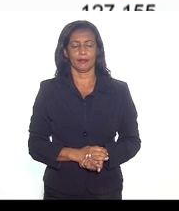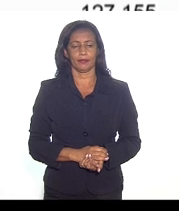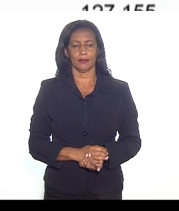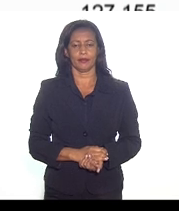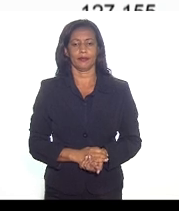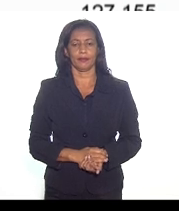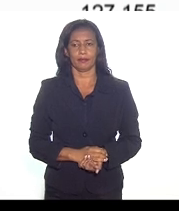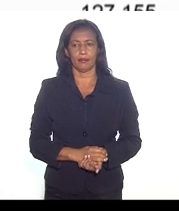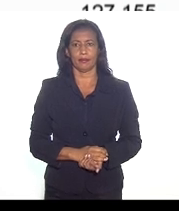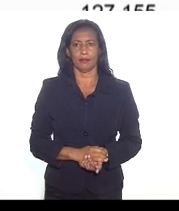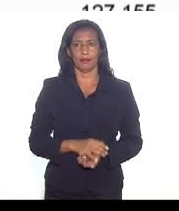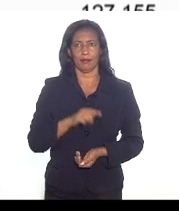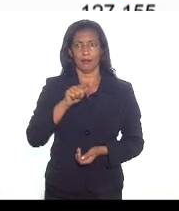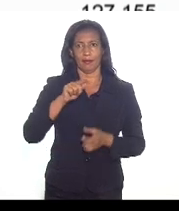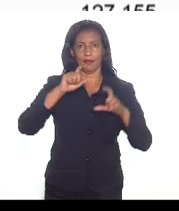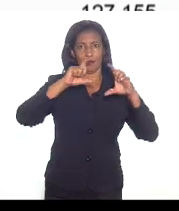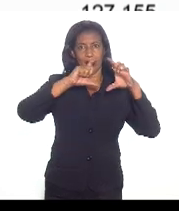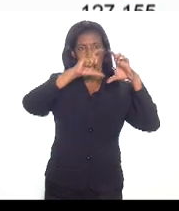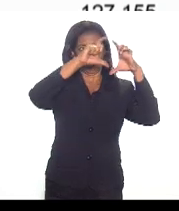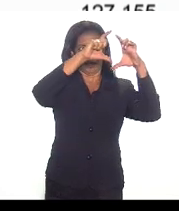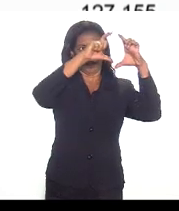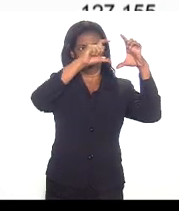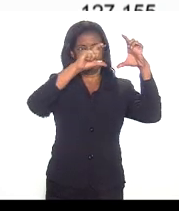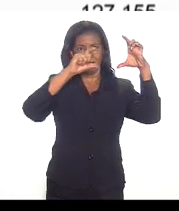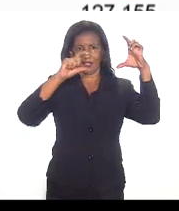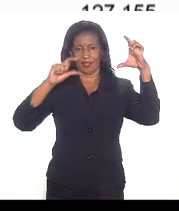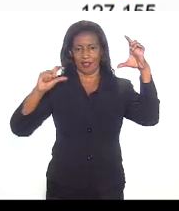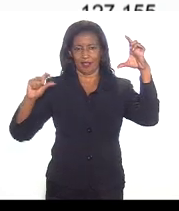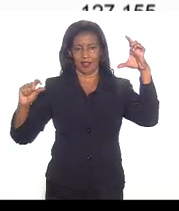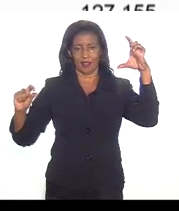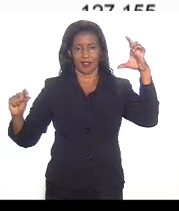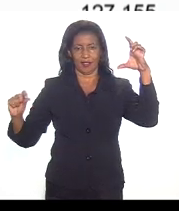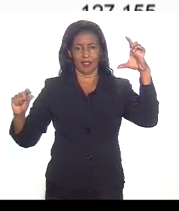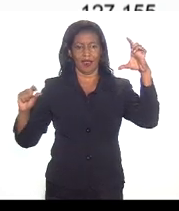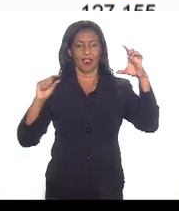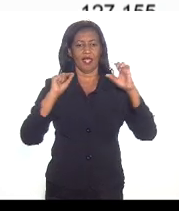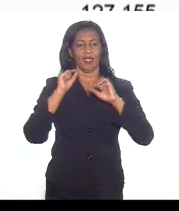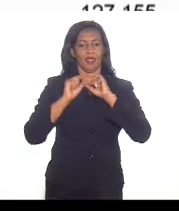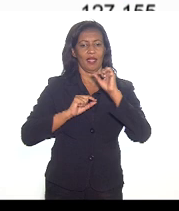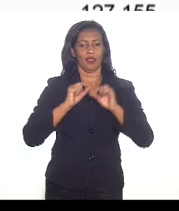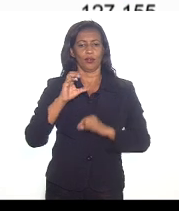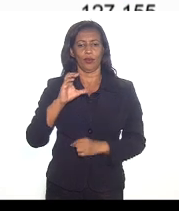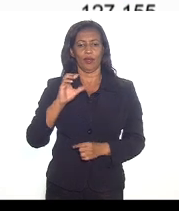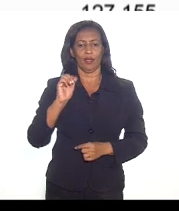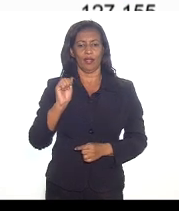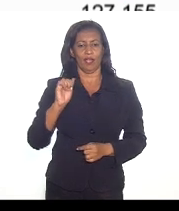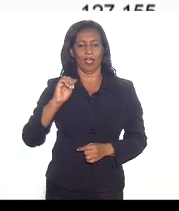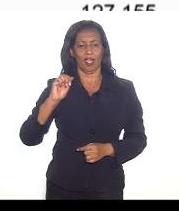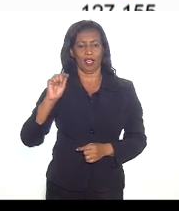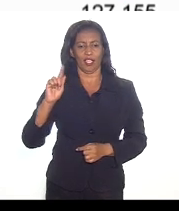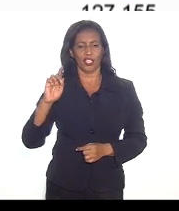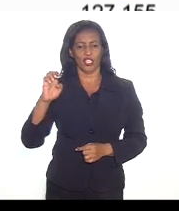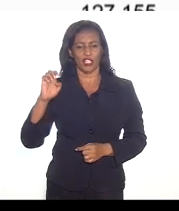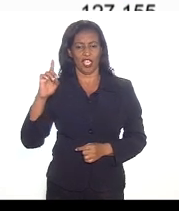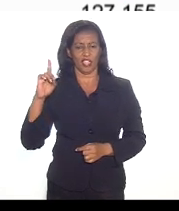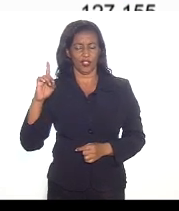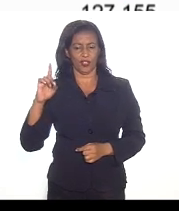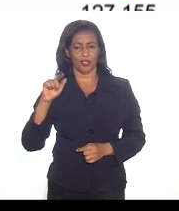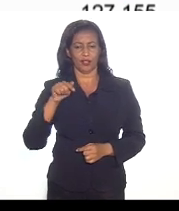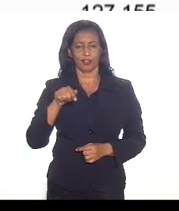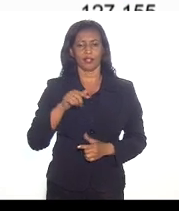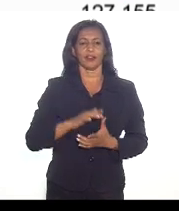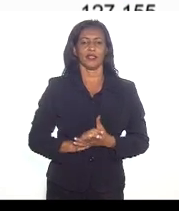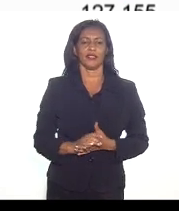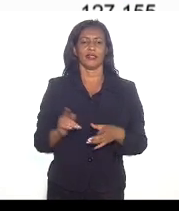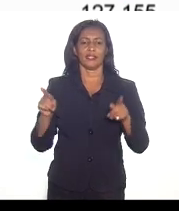Essa aí é pelos dados do CAGED, né? Nós temos o pior desempenho entre as unidades federativas e,